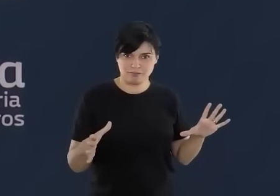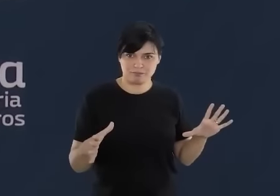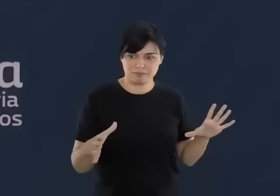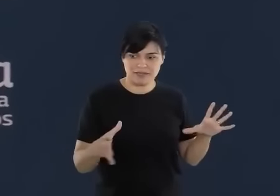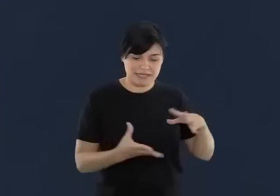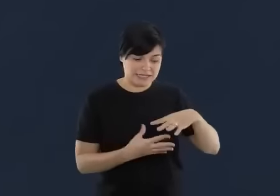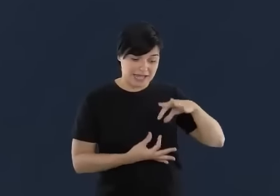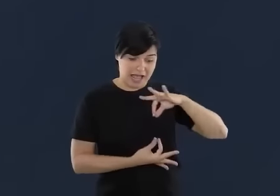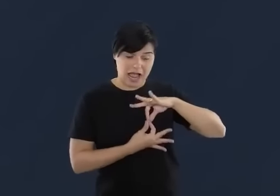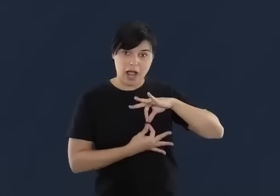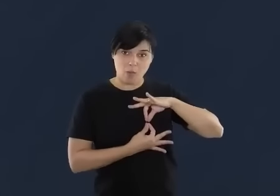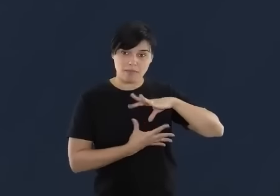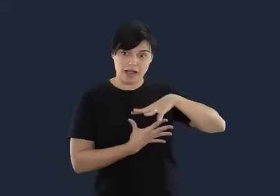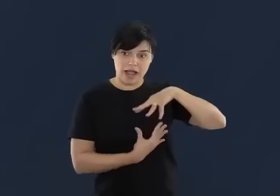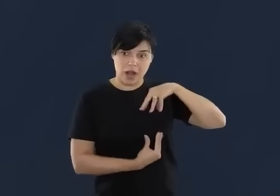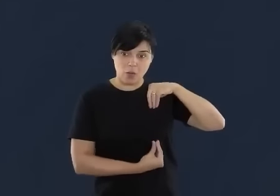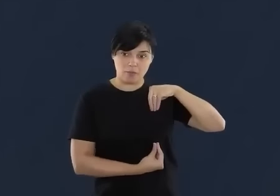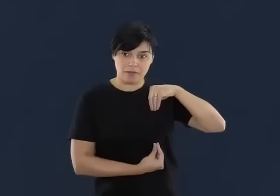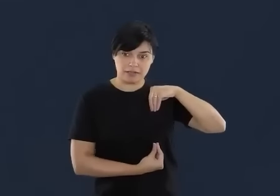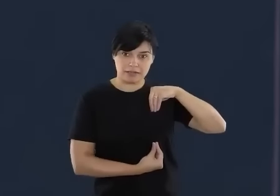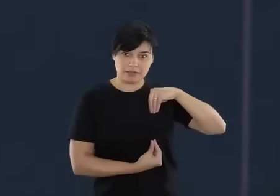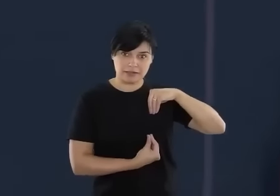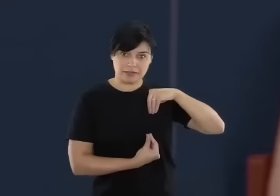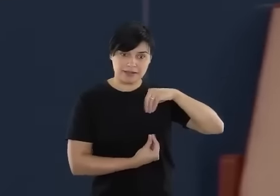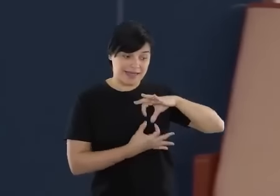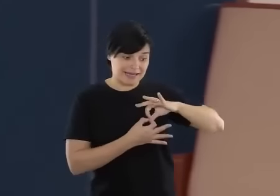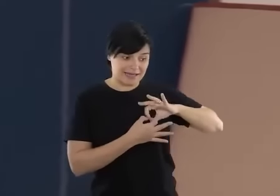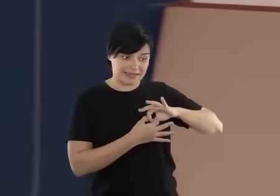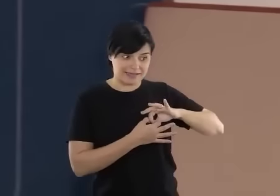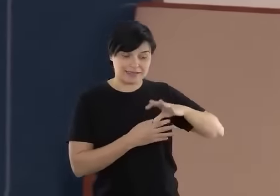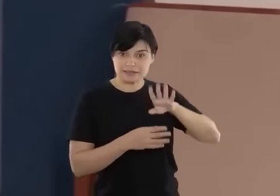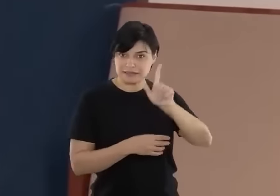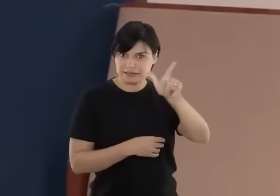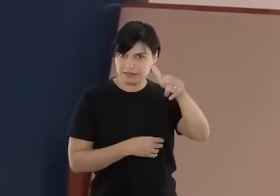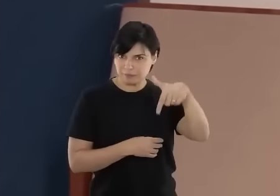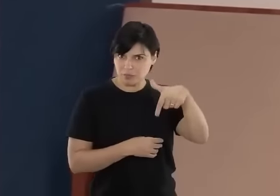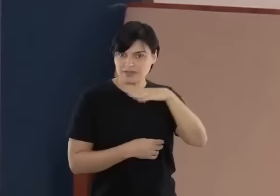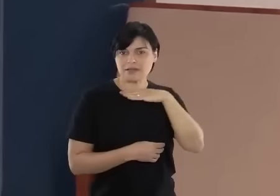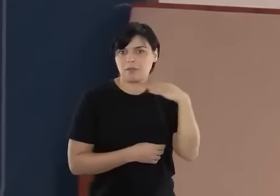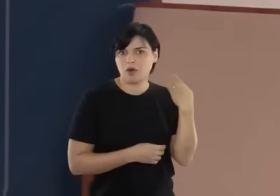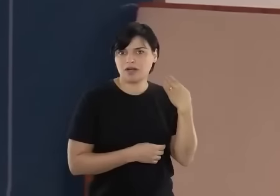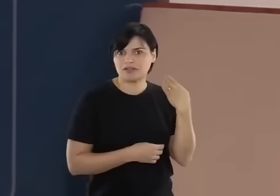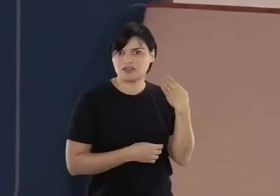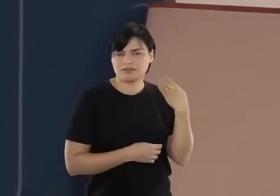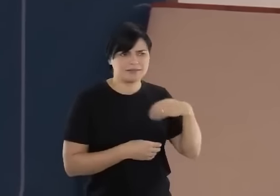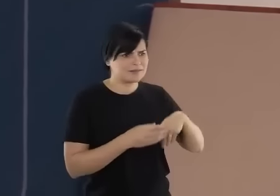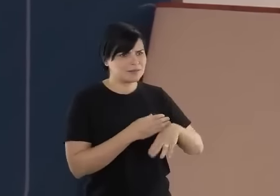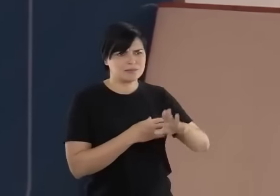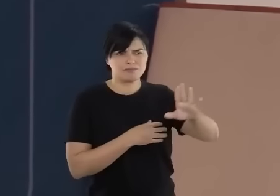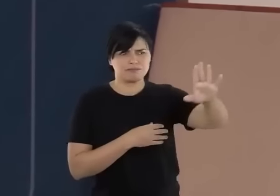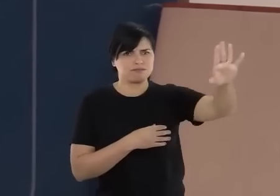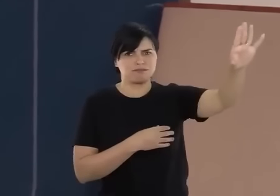cárcere do corpo para eles falar em ressurreição era um retrocesso porque aquela alma que fora liberta na